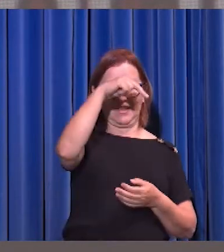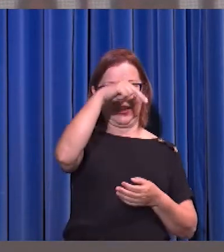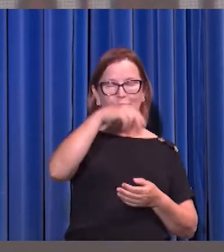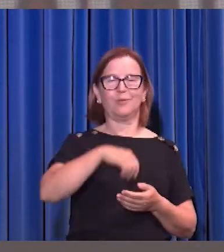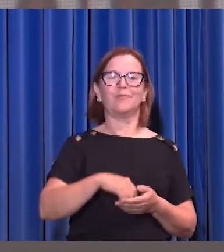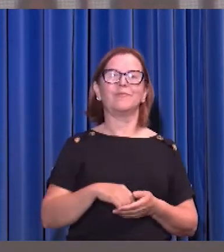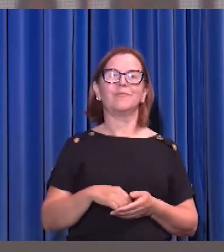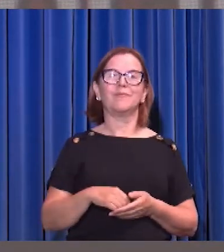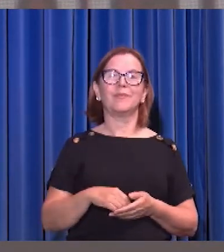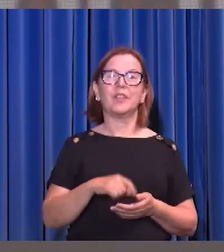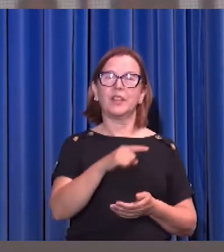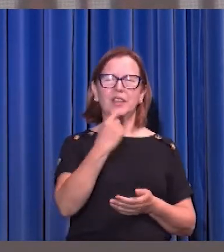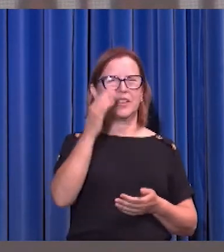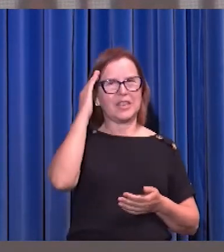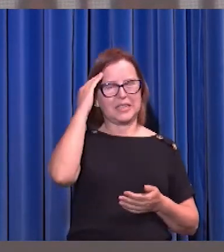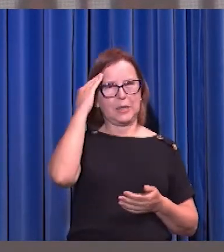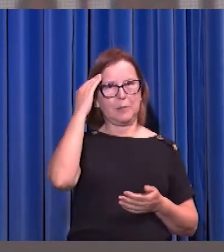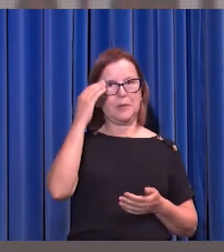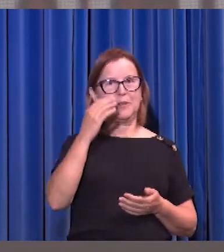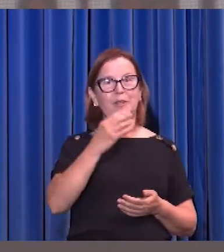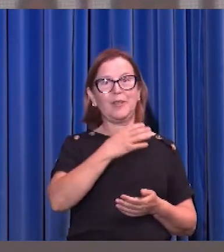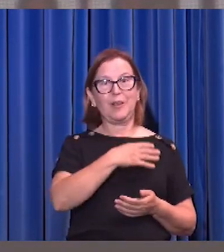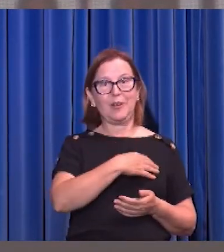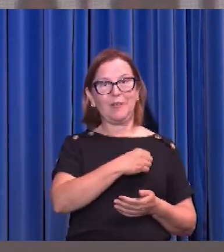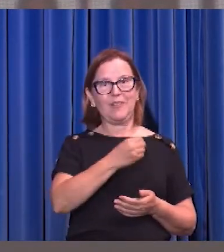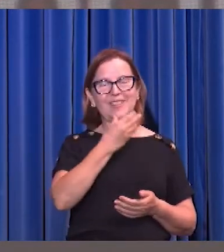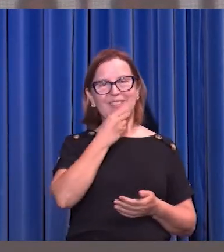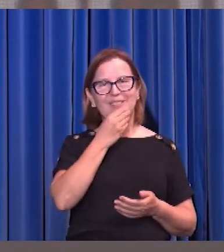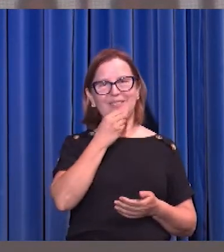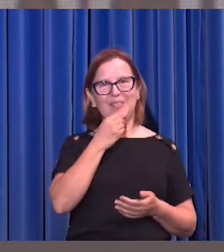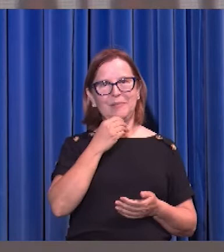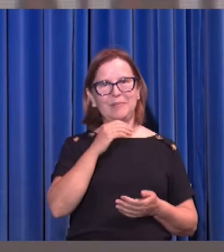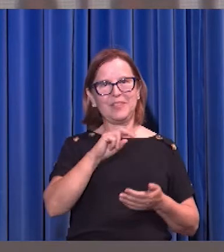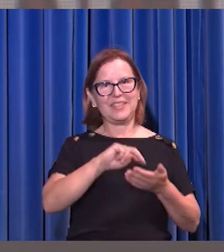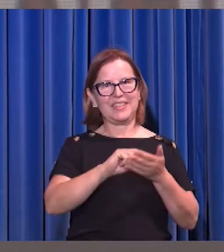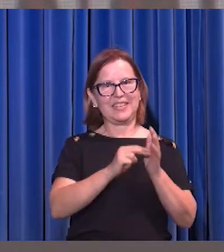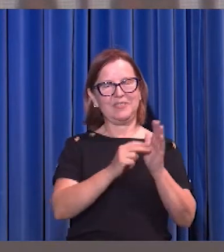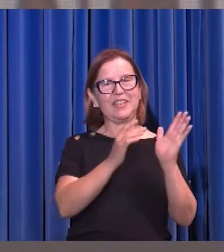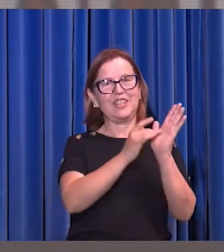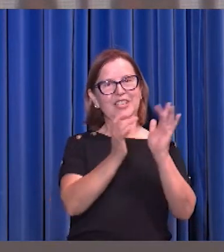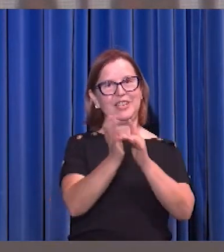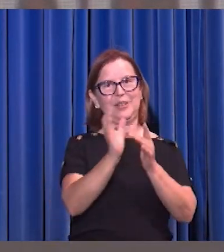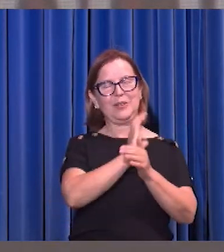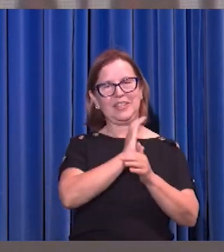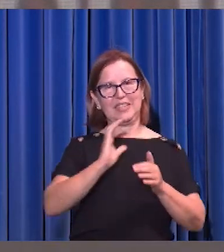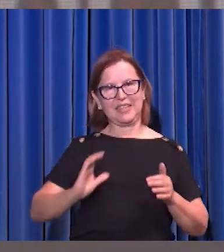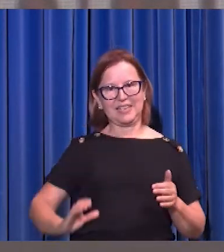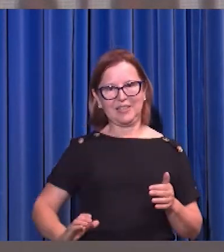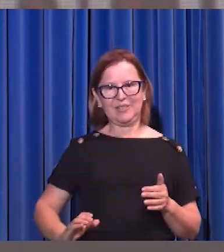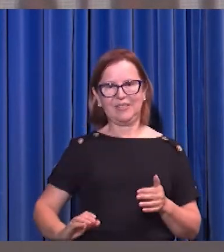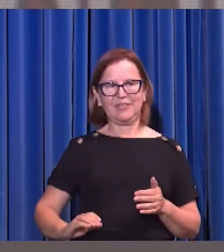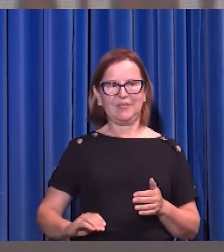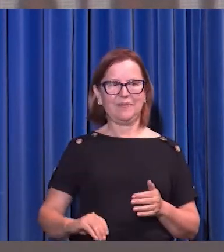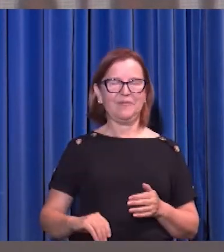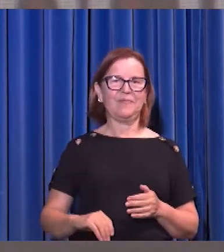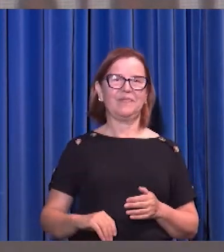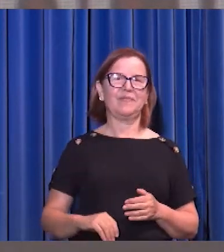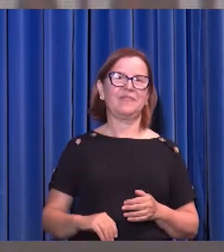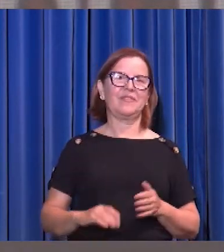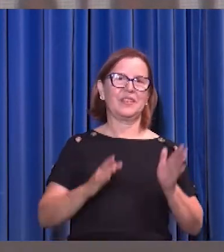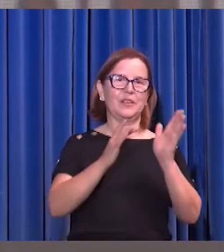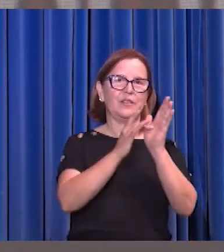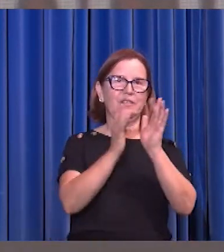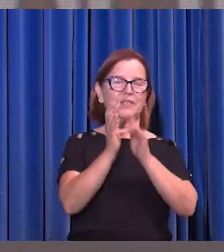do Homem nada mais é do que o próprio Jesus Cristo. Então Jesus começa a falar aqui a